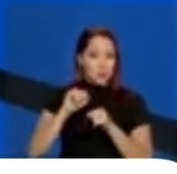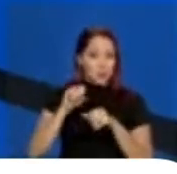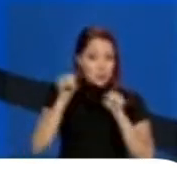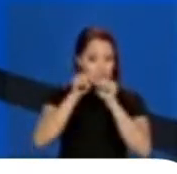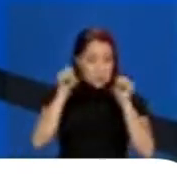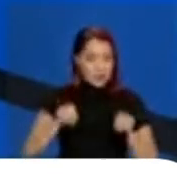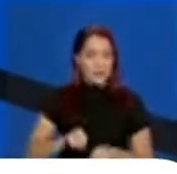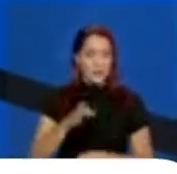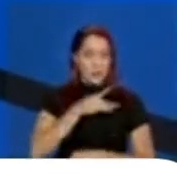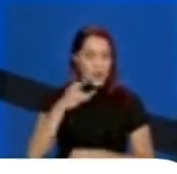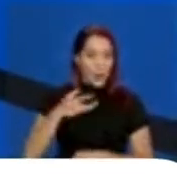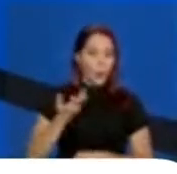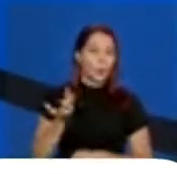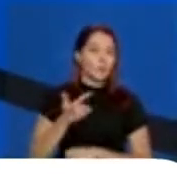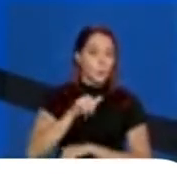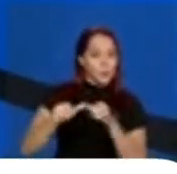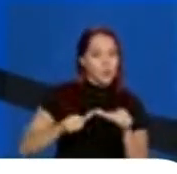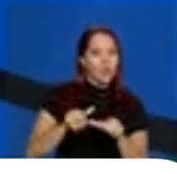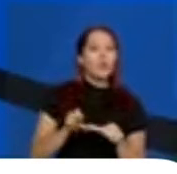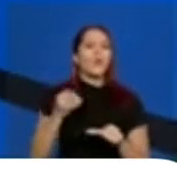teste de imunidade em massa?